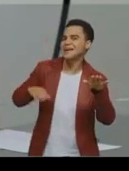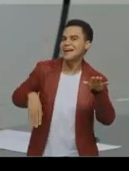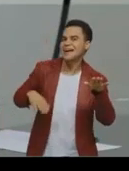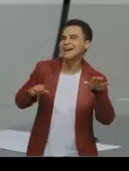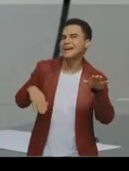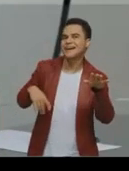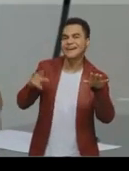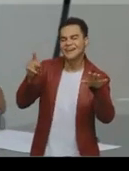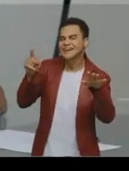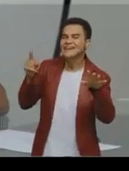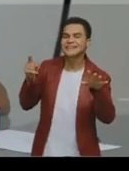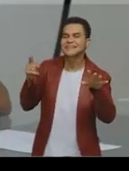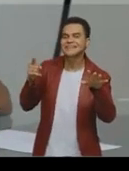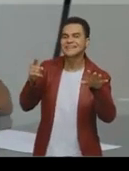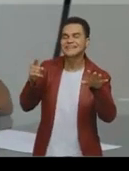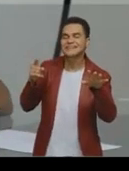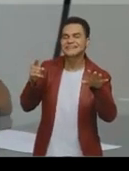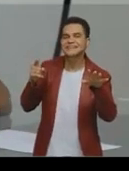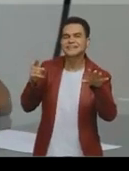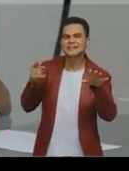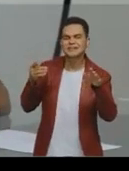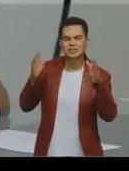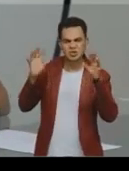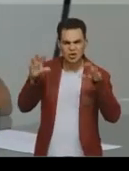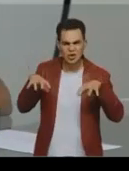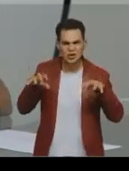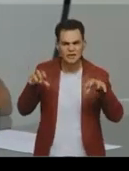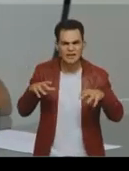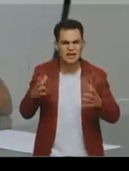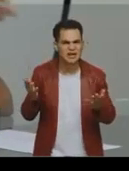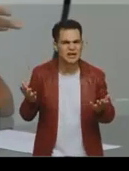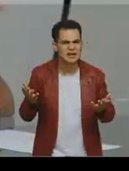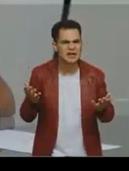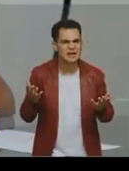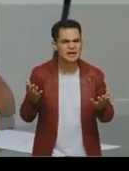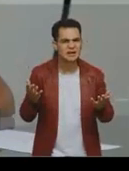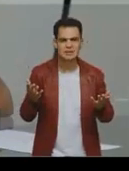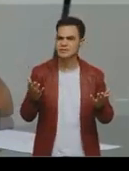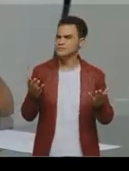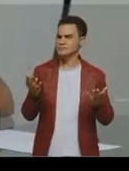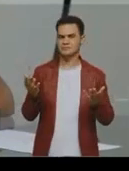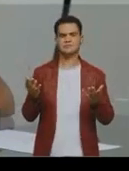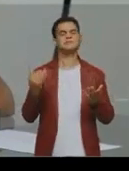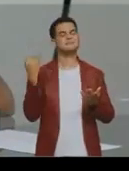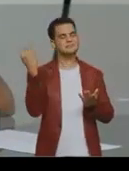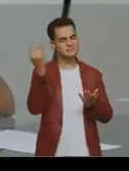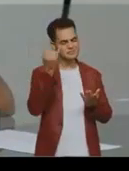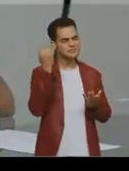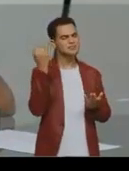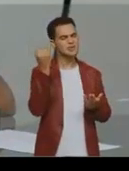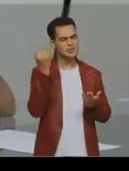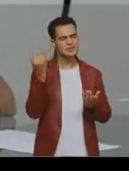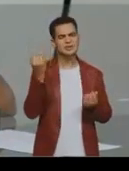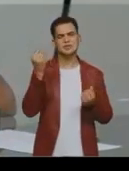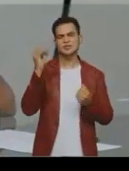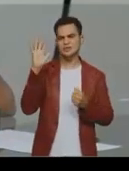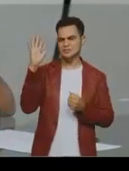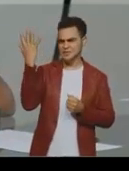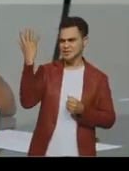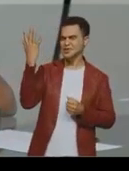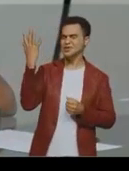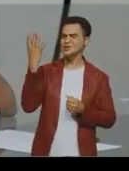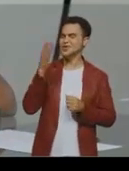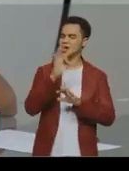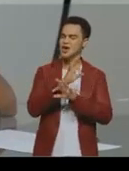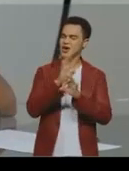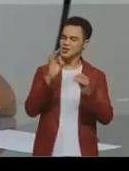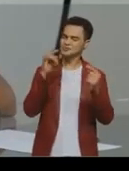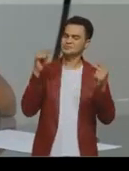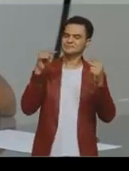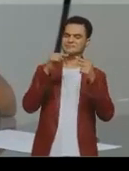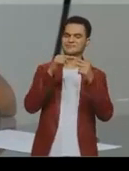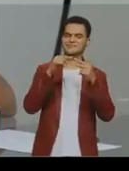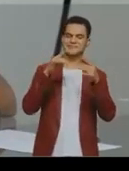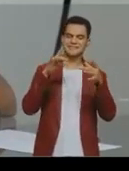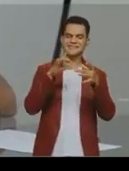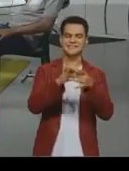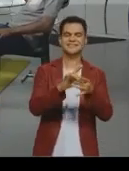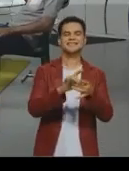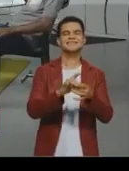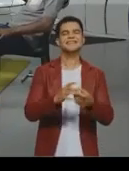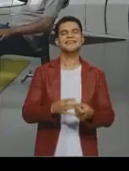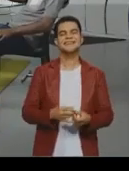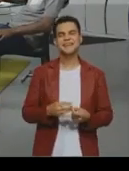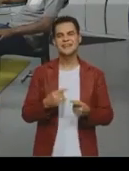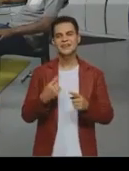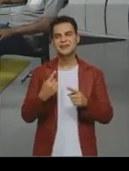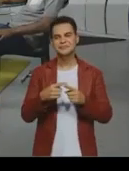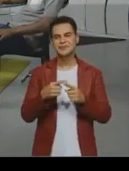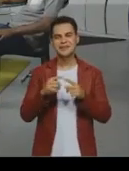que vai pegar um sol chovendo. Para quê? Então, a importância da meteorologia e até mesmo para se organizar. Ótima ligação, tudo a ver com